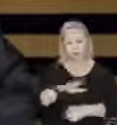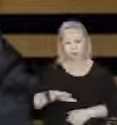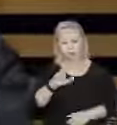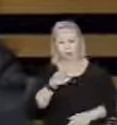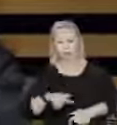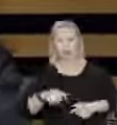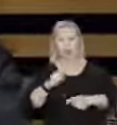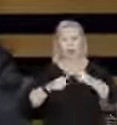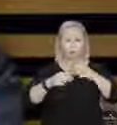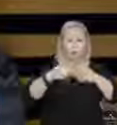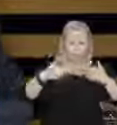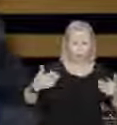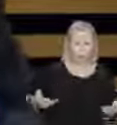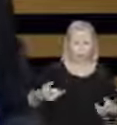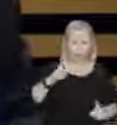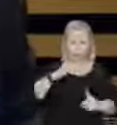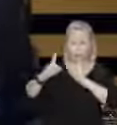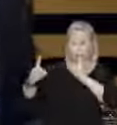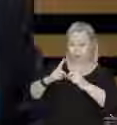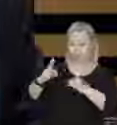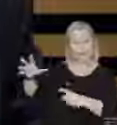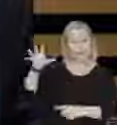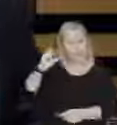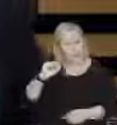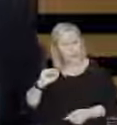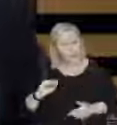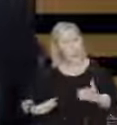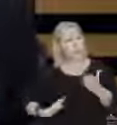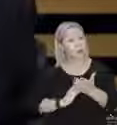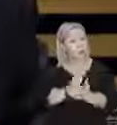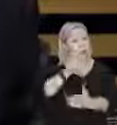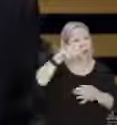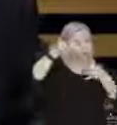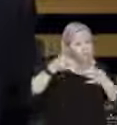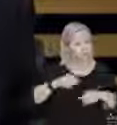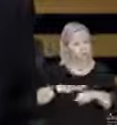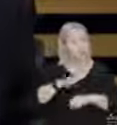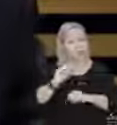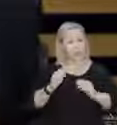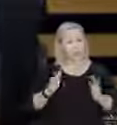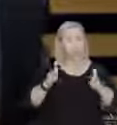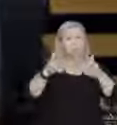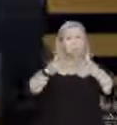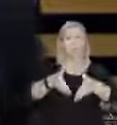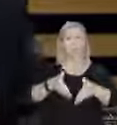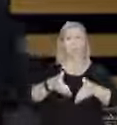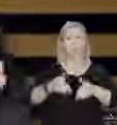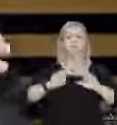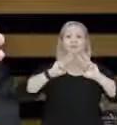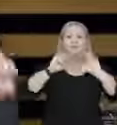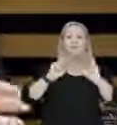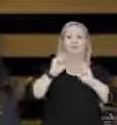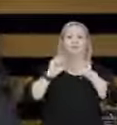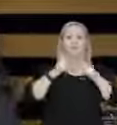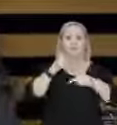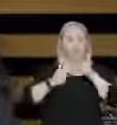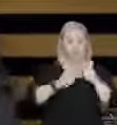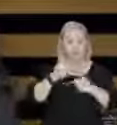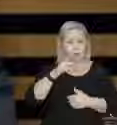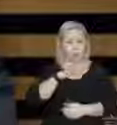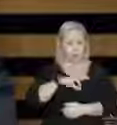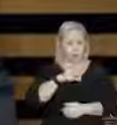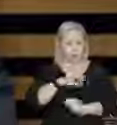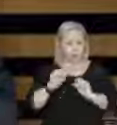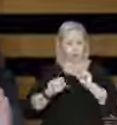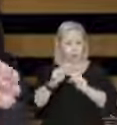mais, vai errar menos, e o foco na questão do emprego e renda, que é a obsessão